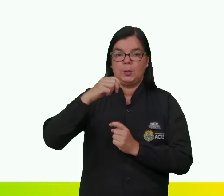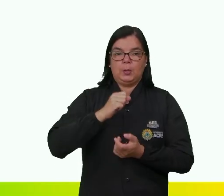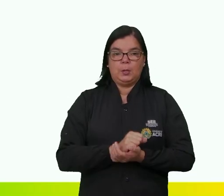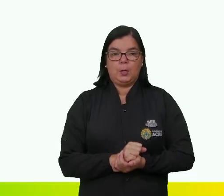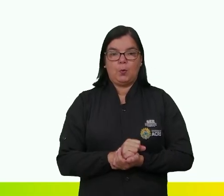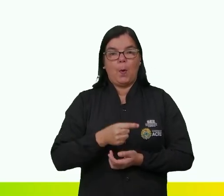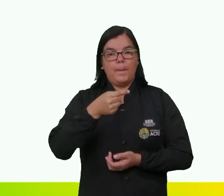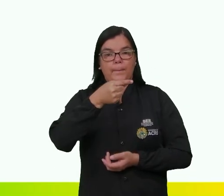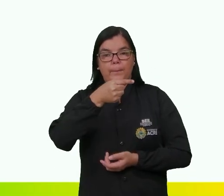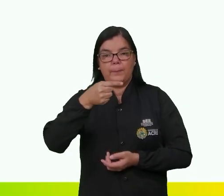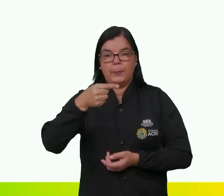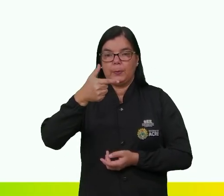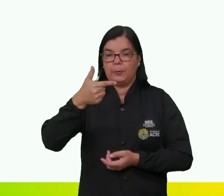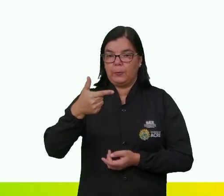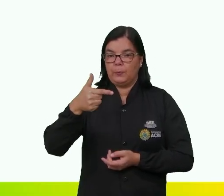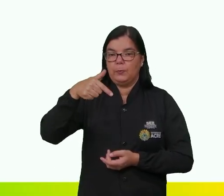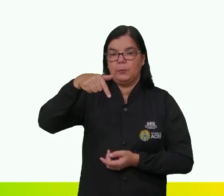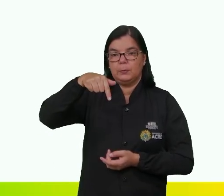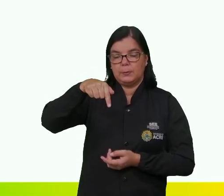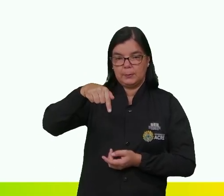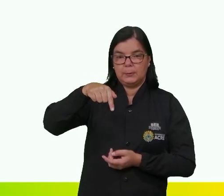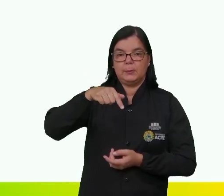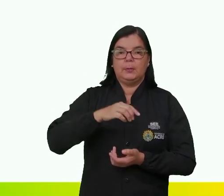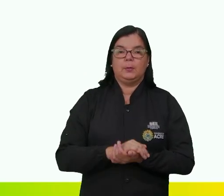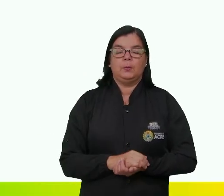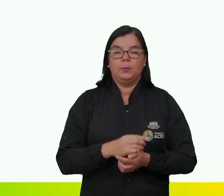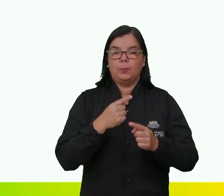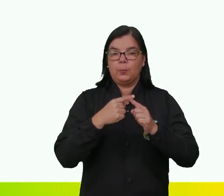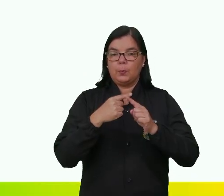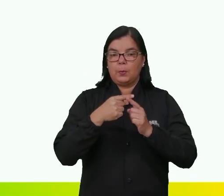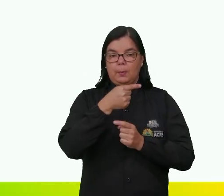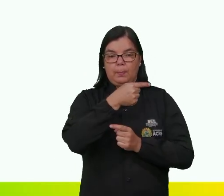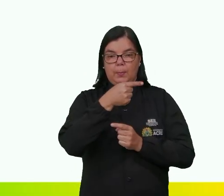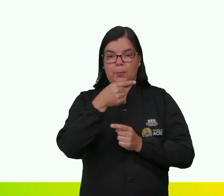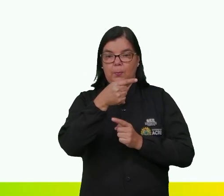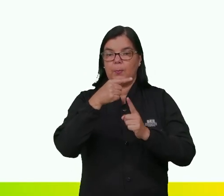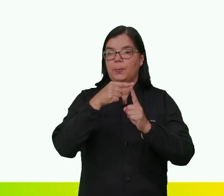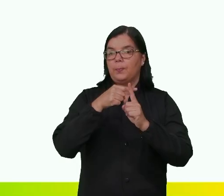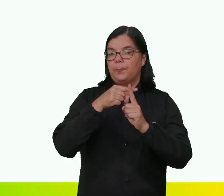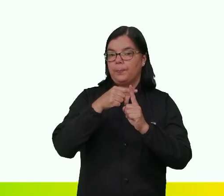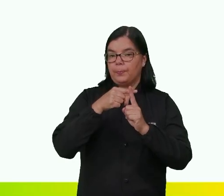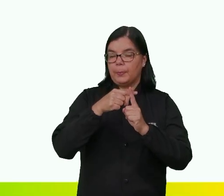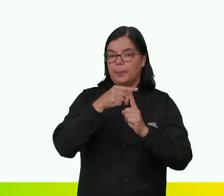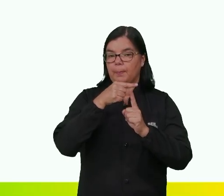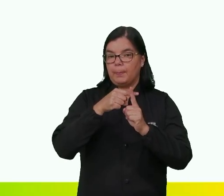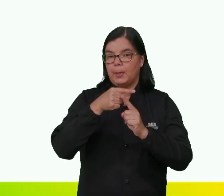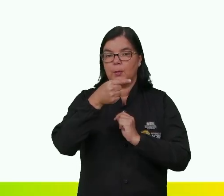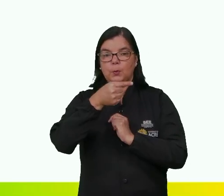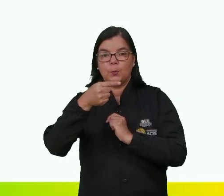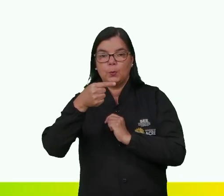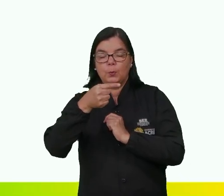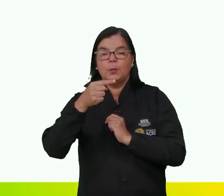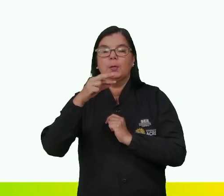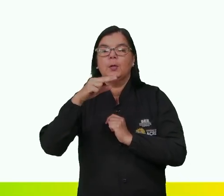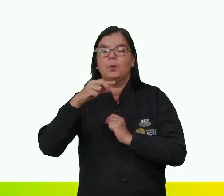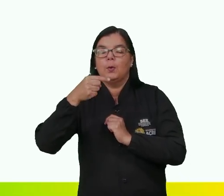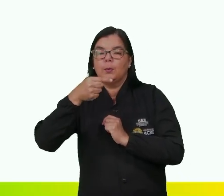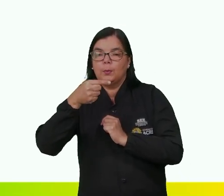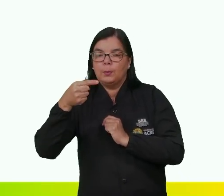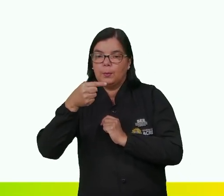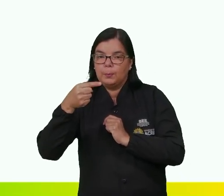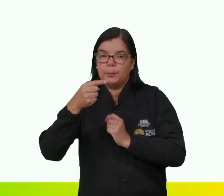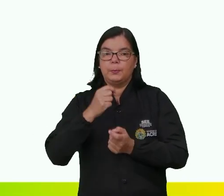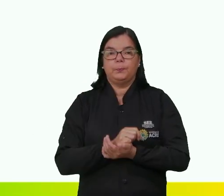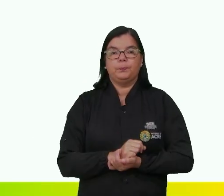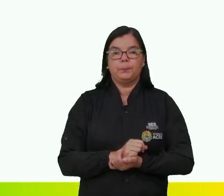vezes menos 3, então dá menos 27. Veja que quando a potência